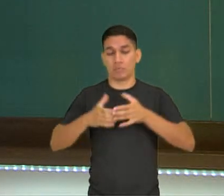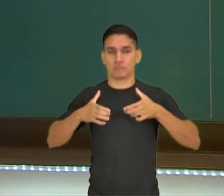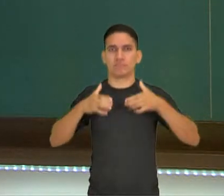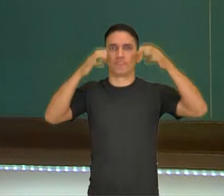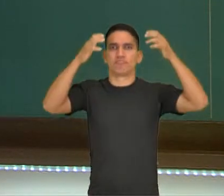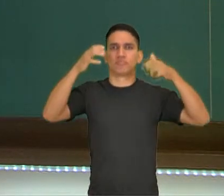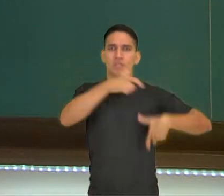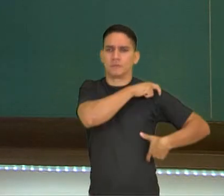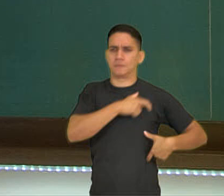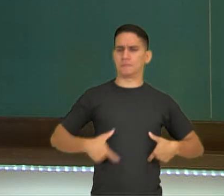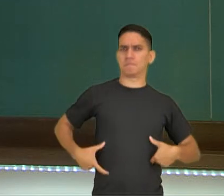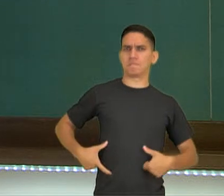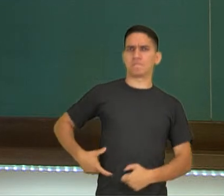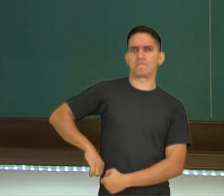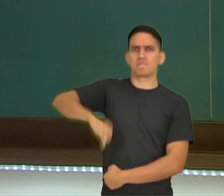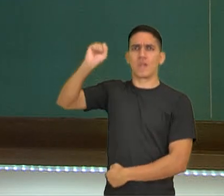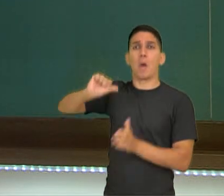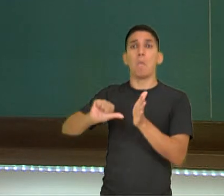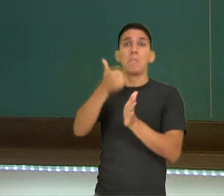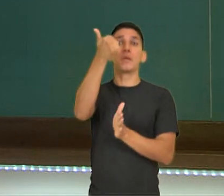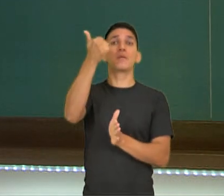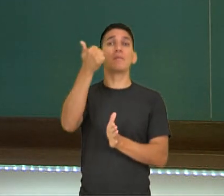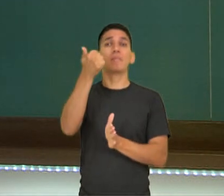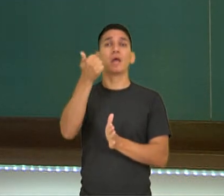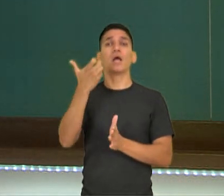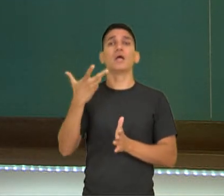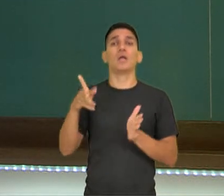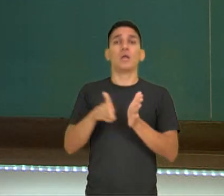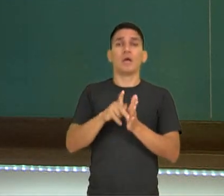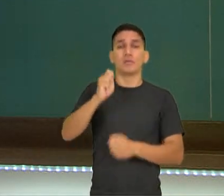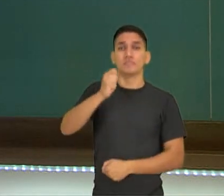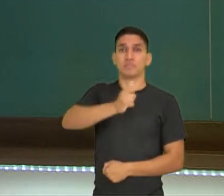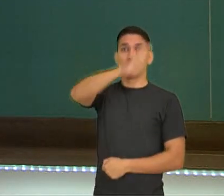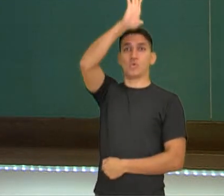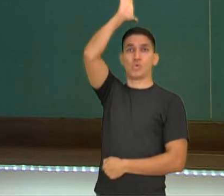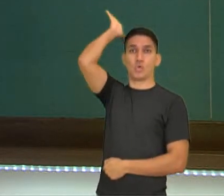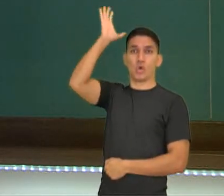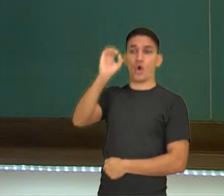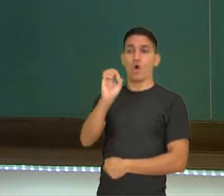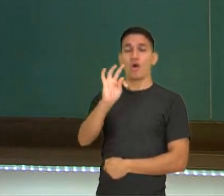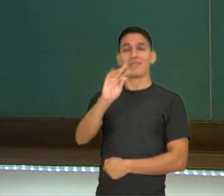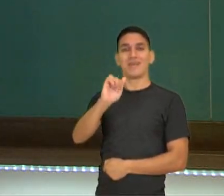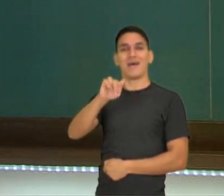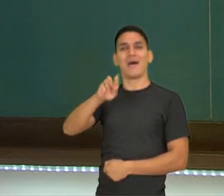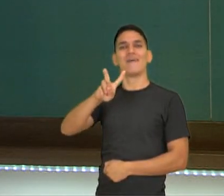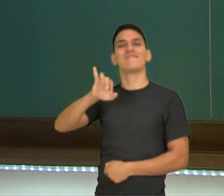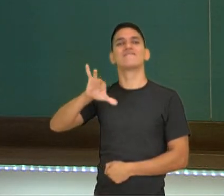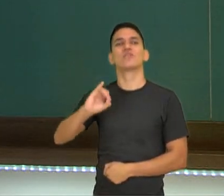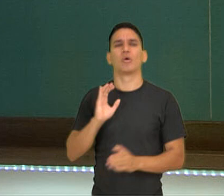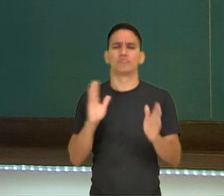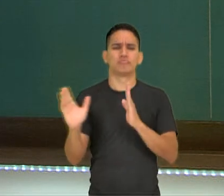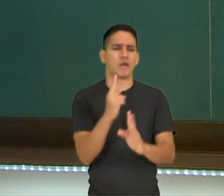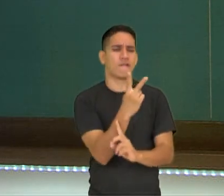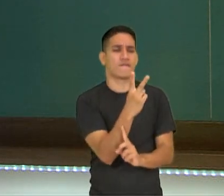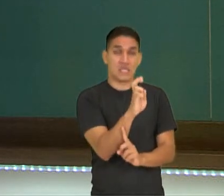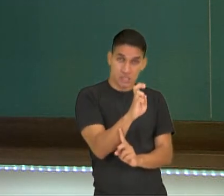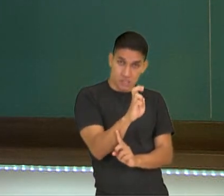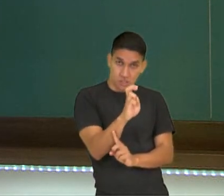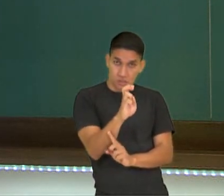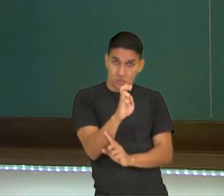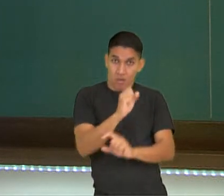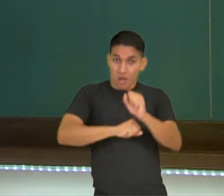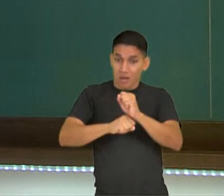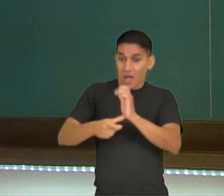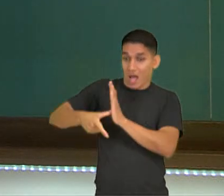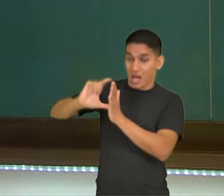do imperador, do primeiro imperador de Roma, Otávio Augusto, datado de 25 anos antes de